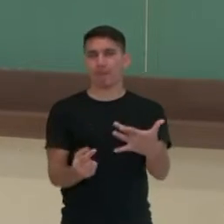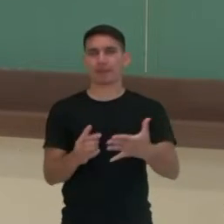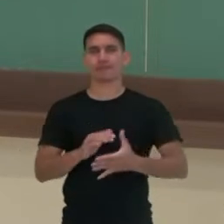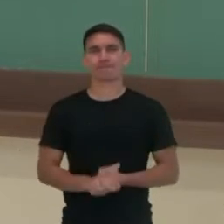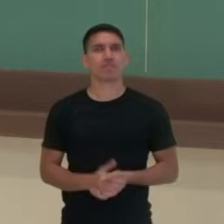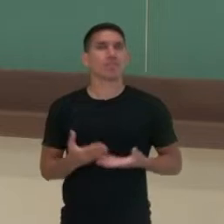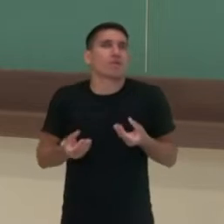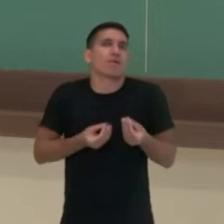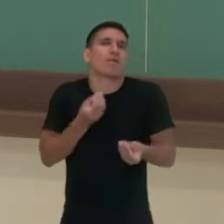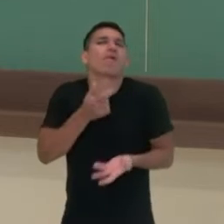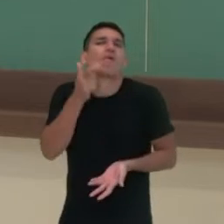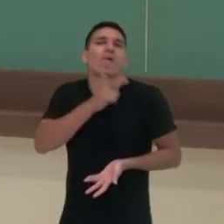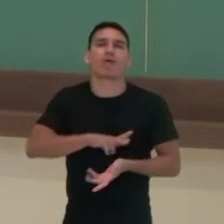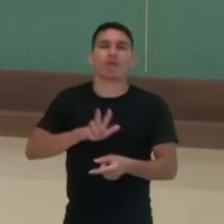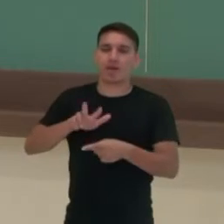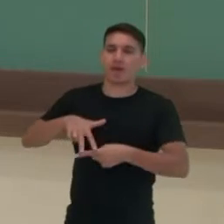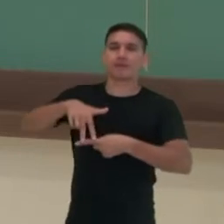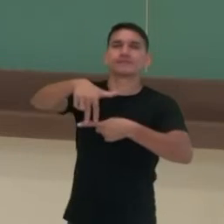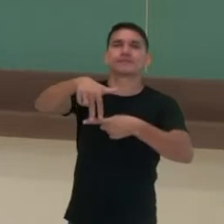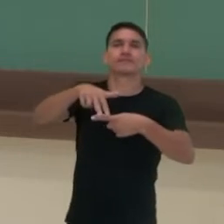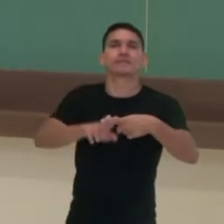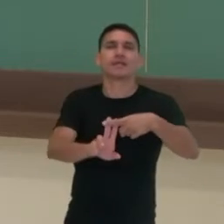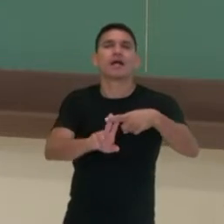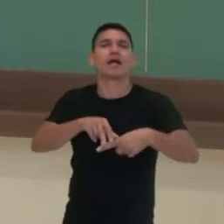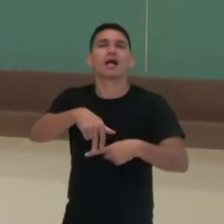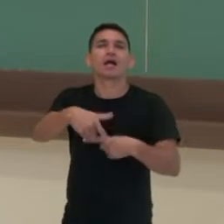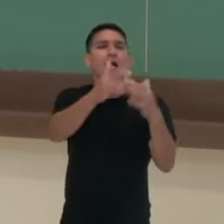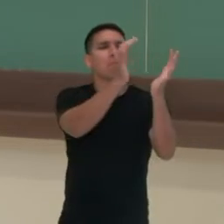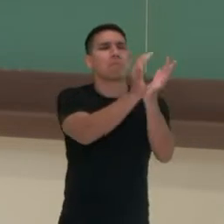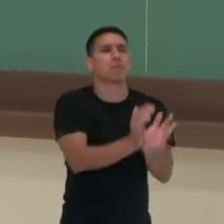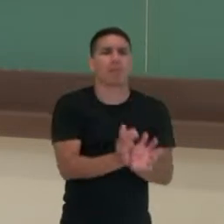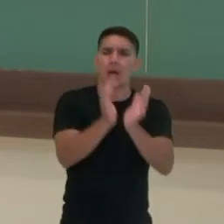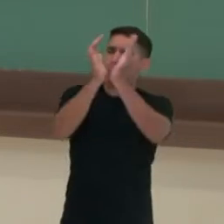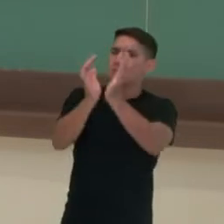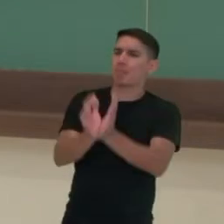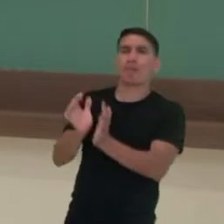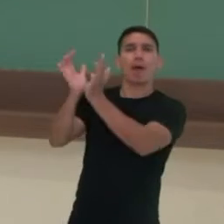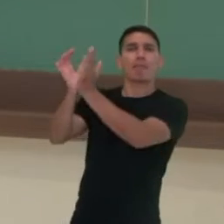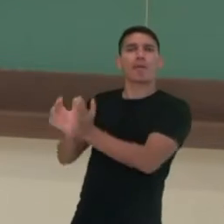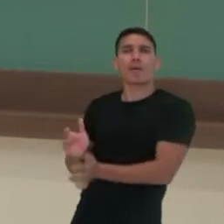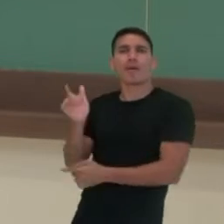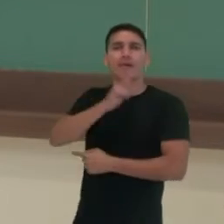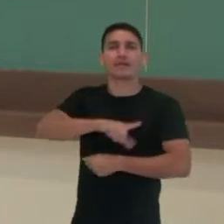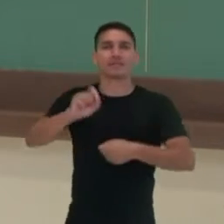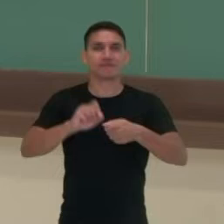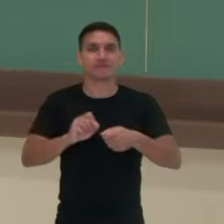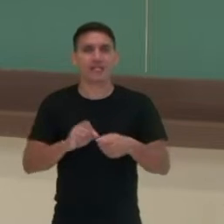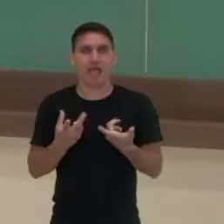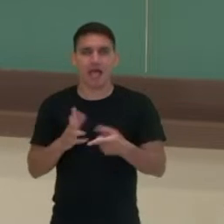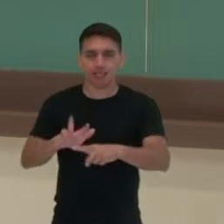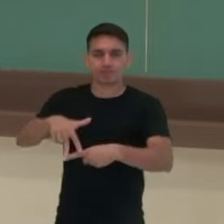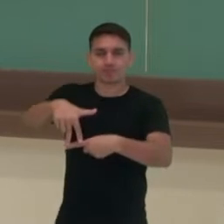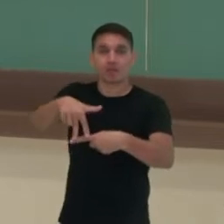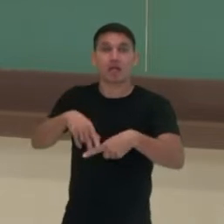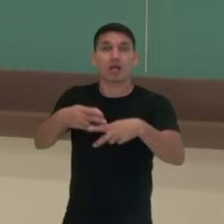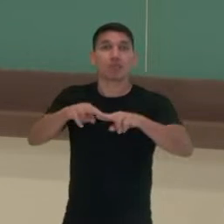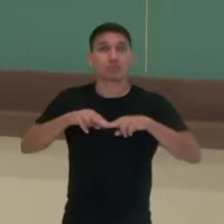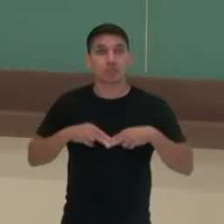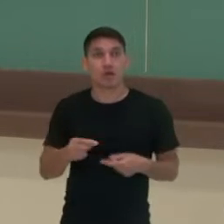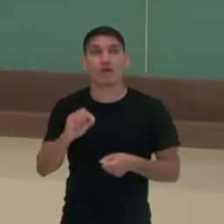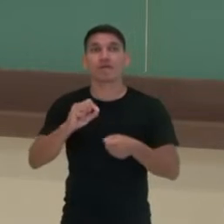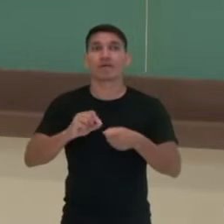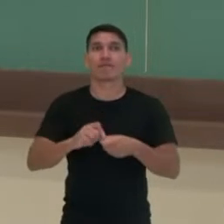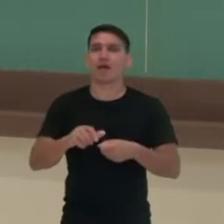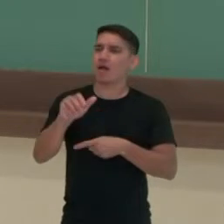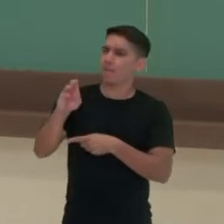E como que a ginástica como é que ela se classifica? Como que é a classificação da ginástica? Então, através da BNCC,